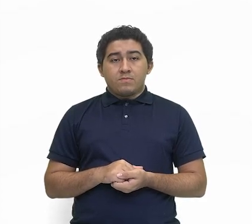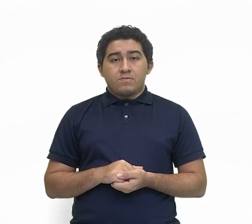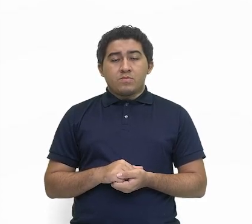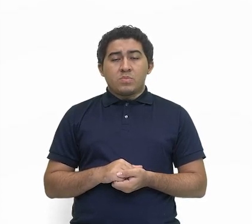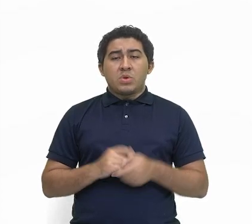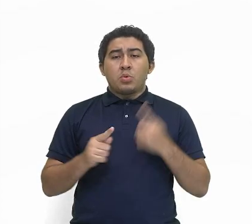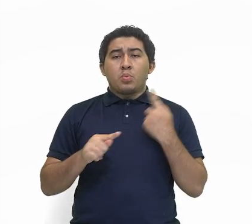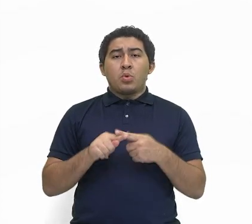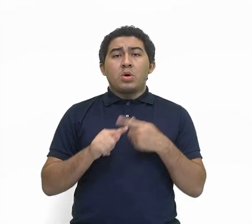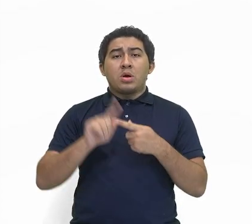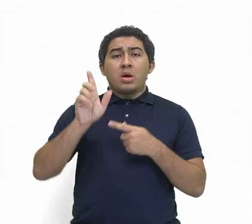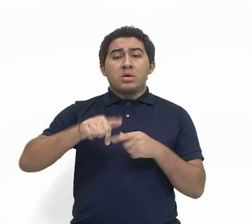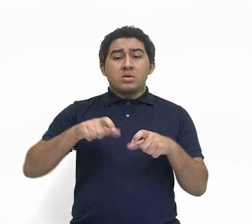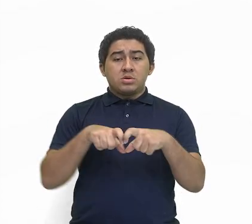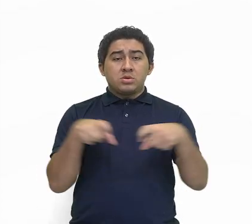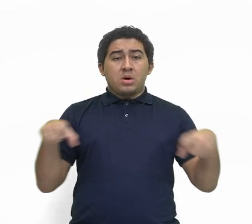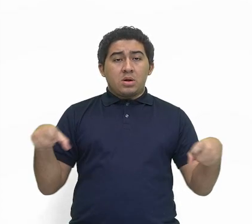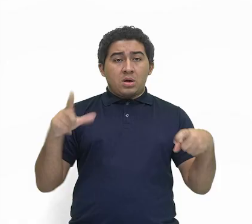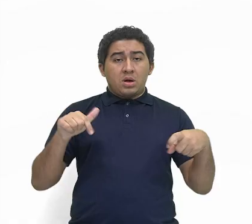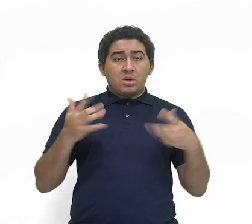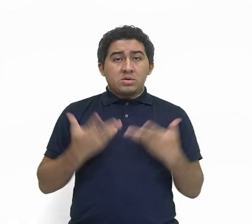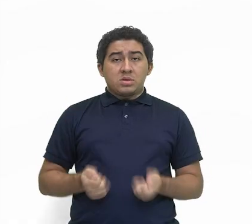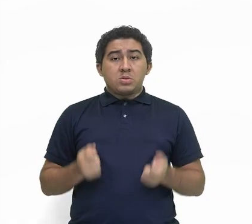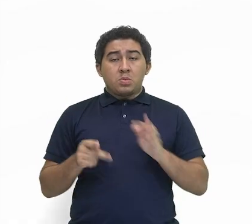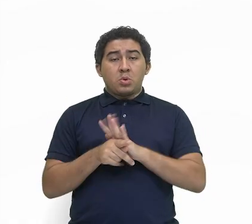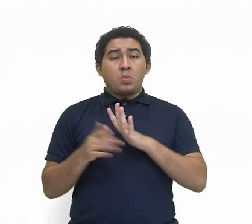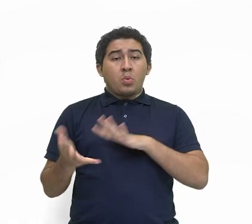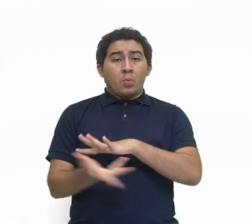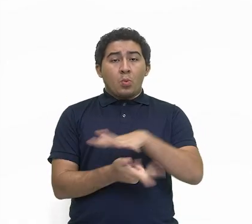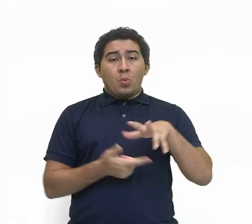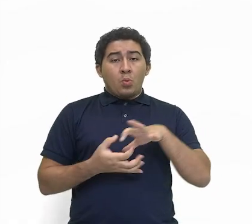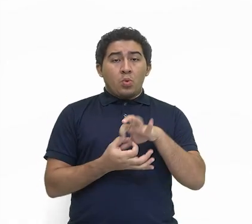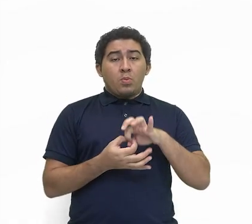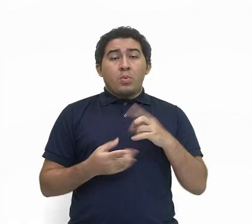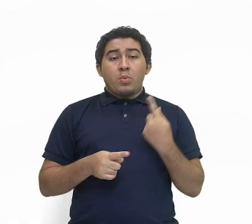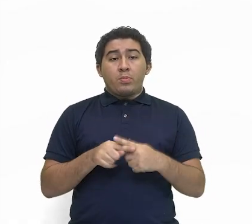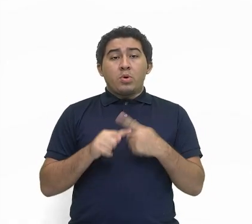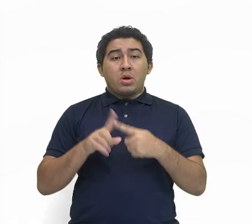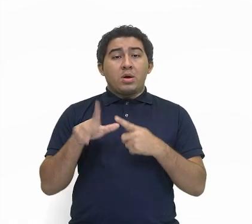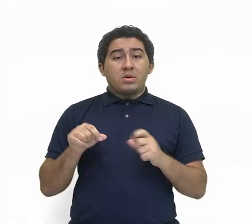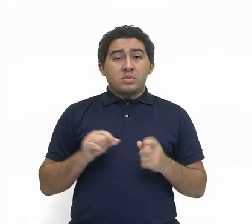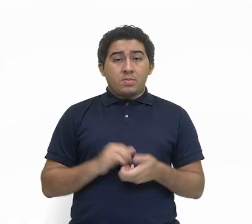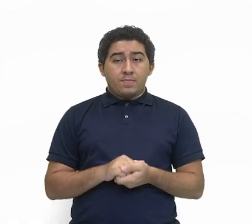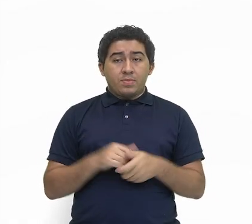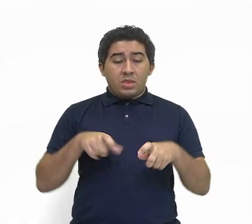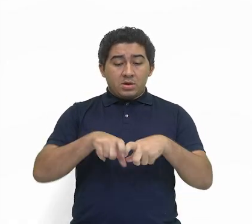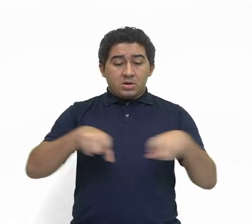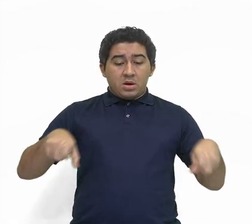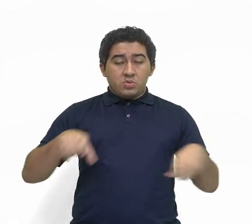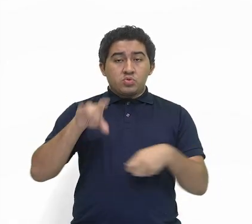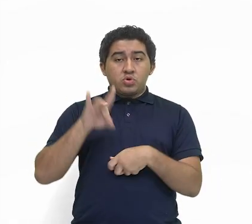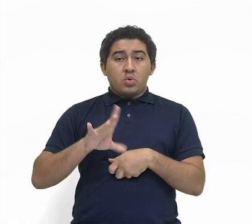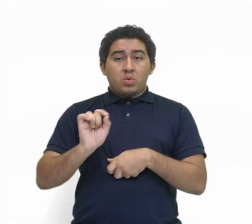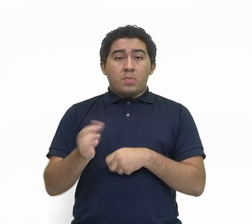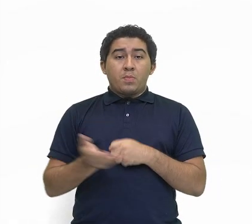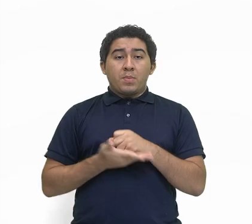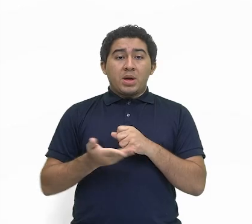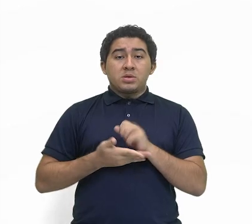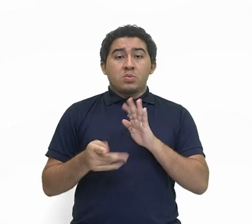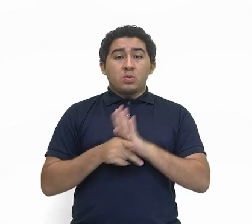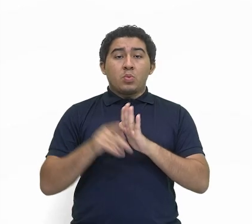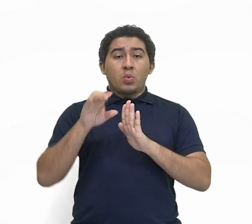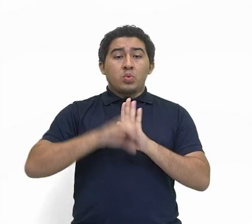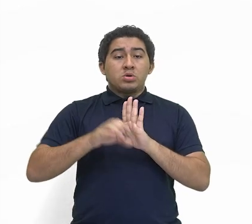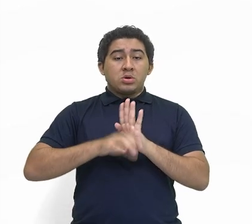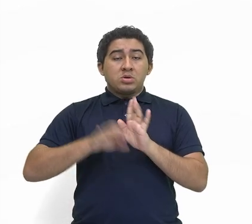Por que a escala Kelvin é adotada no sistema internacional? Porque a escala Kelvin, pessoal, ela é a única escala que é baseada no